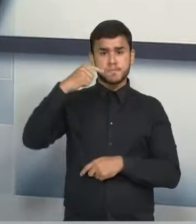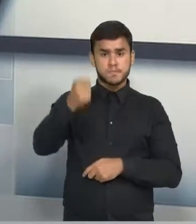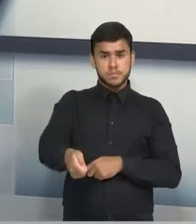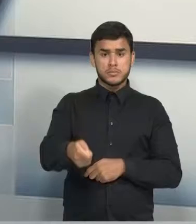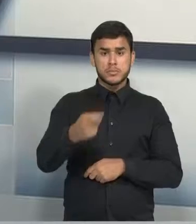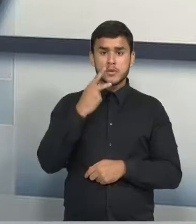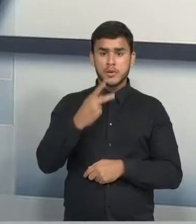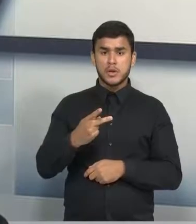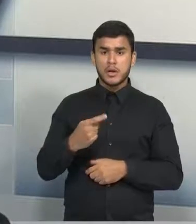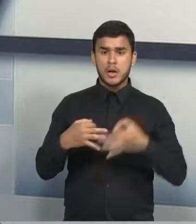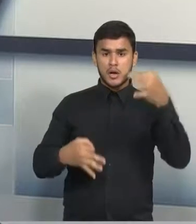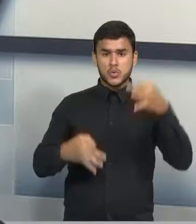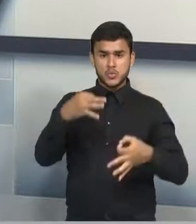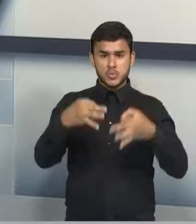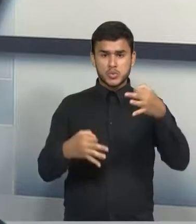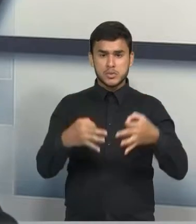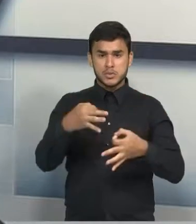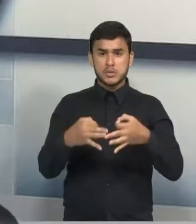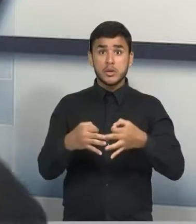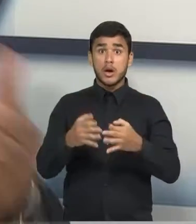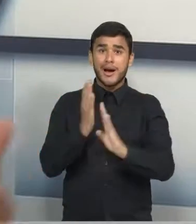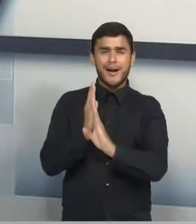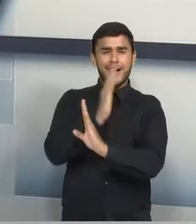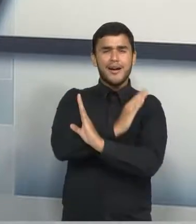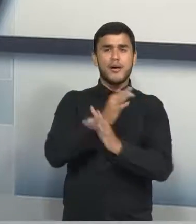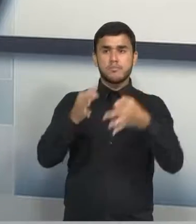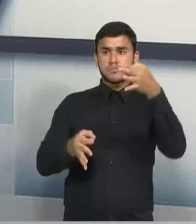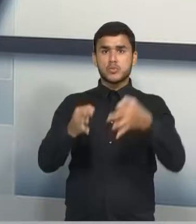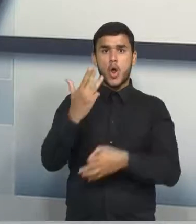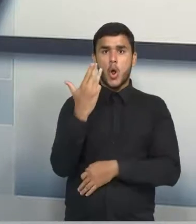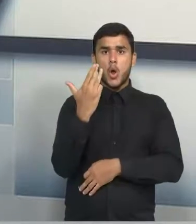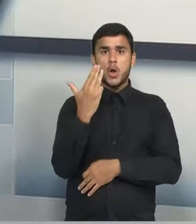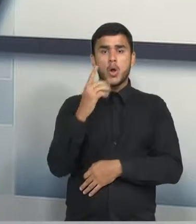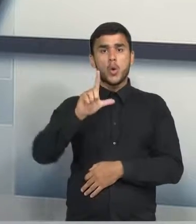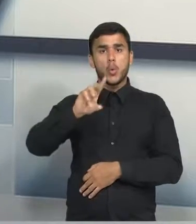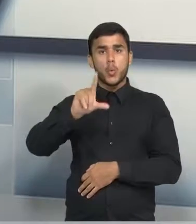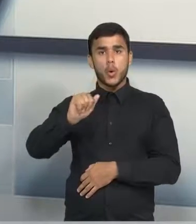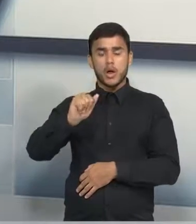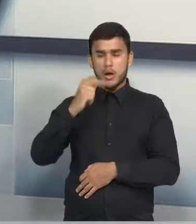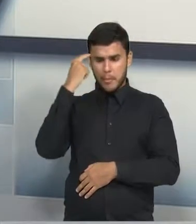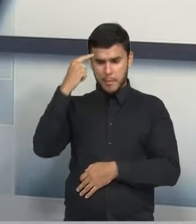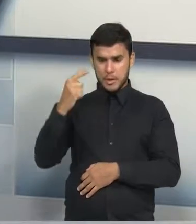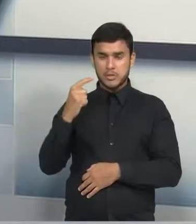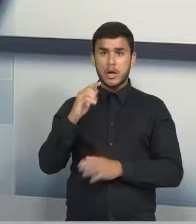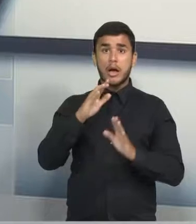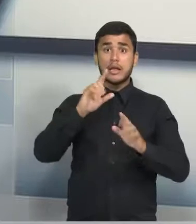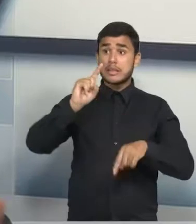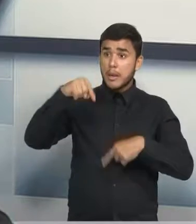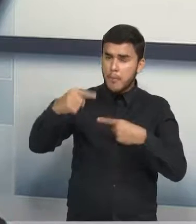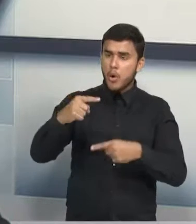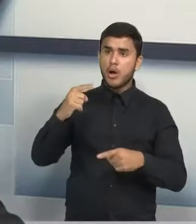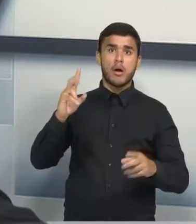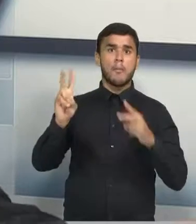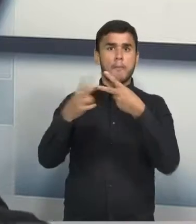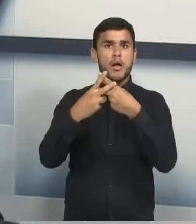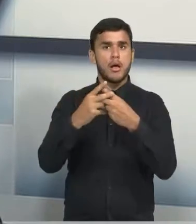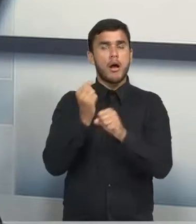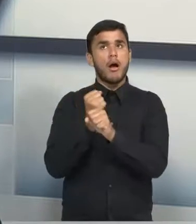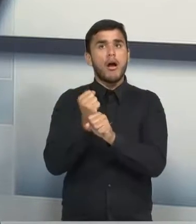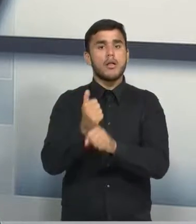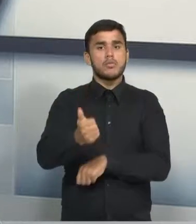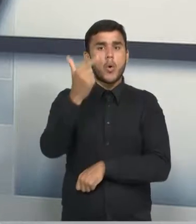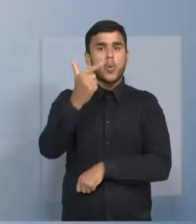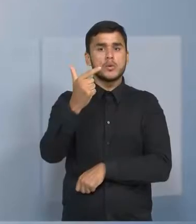do Brasil se sentiram ofendidos com o que foi dito antes e depois do julgamento. Eu não sei o Antes que e depois do julgamento. Determinadas